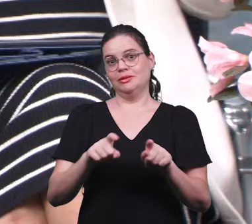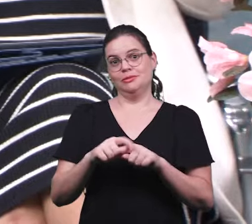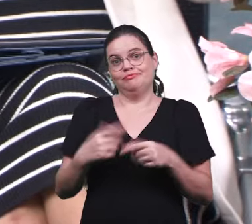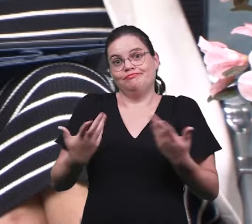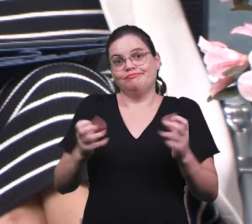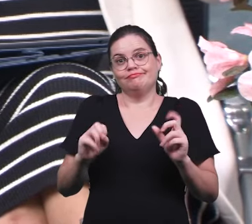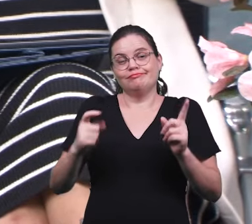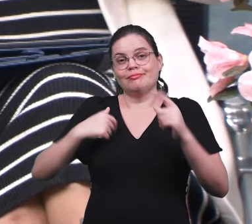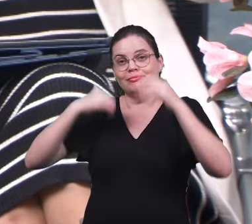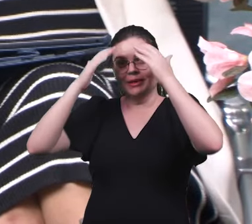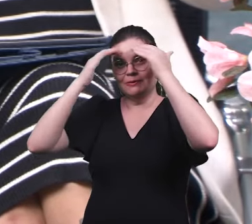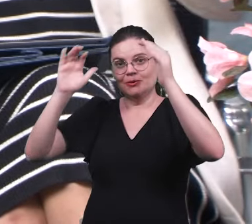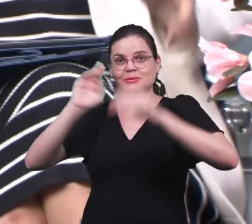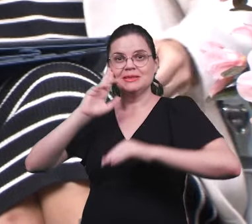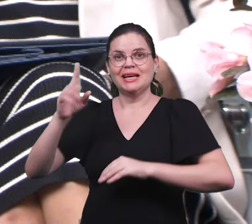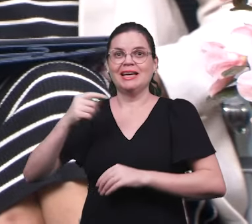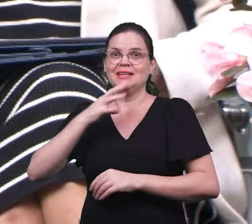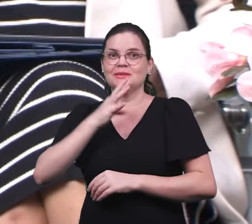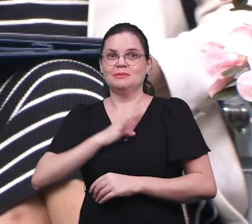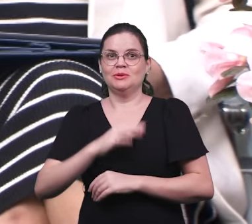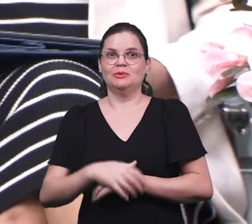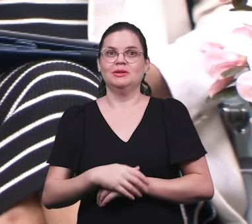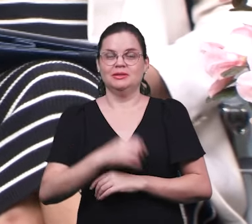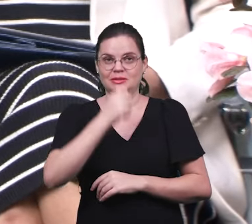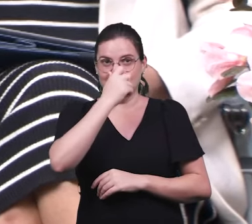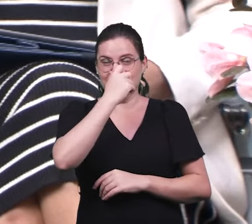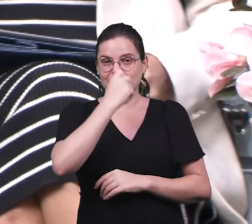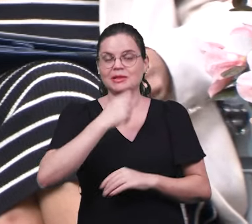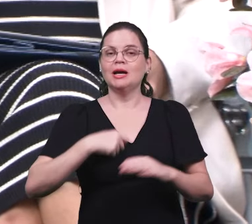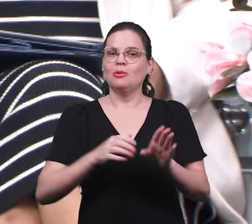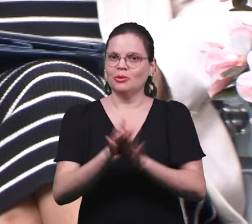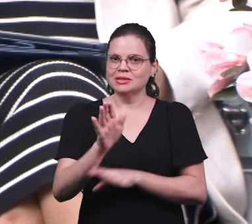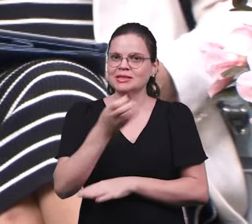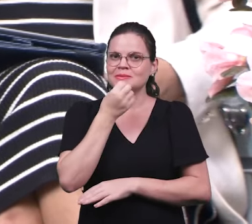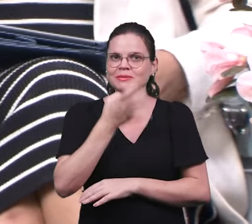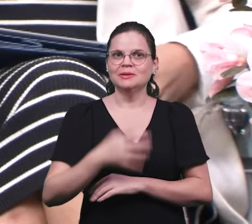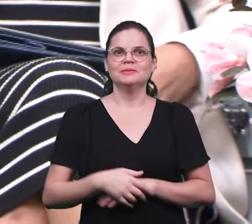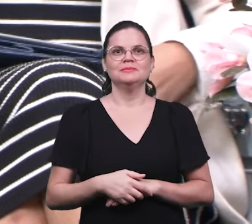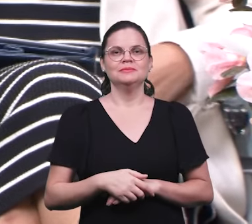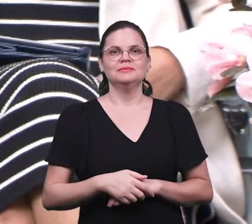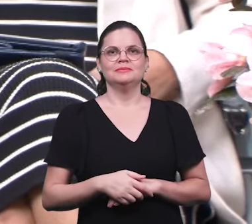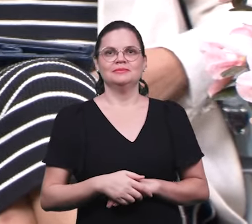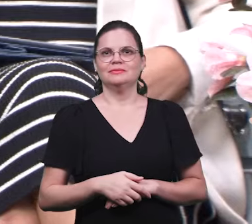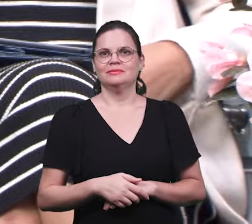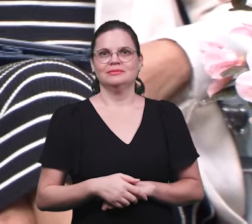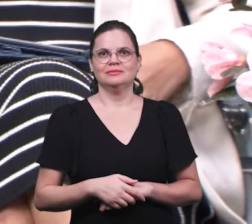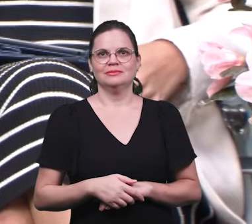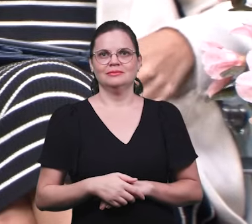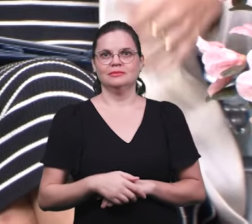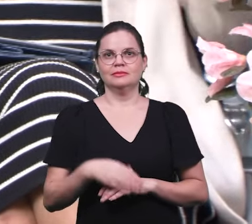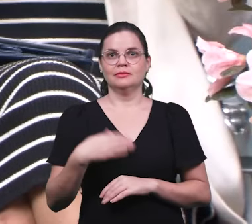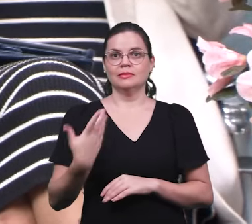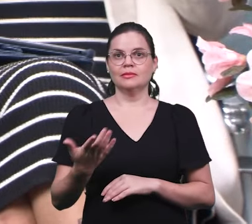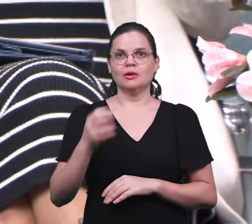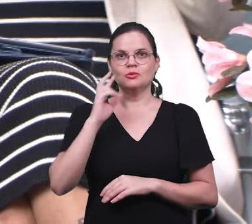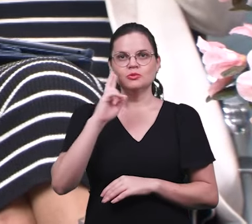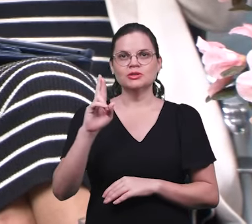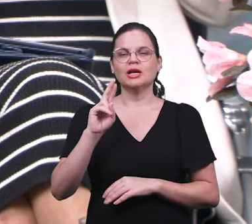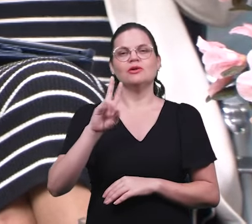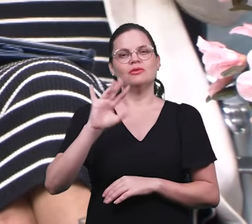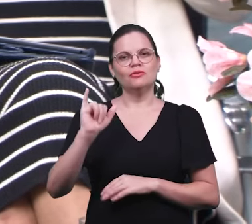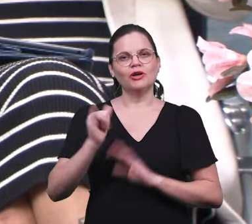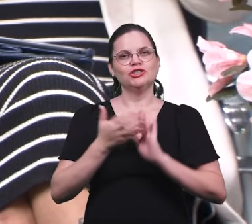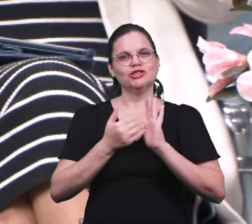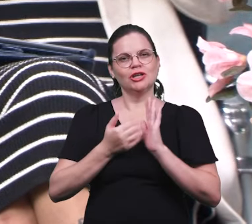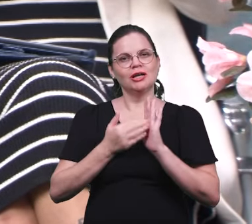eu vou ouvir o Senhor, que é ele que me conhece. É o conselho. É o conselho. Foi lá no primeiro programa, é o conselho, ele e tem aí, conselho. O Senhor, ele foi moldando e